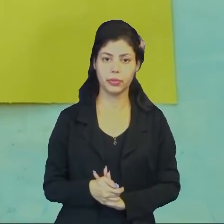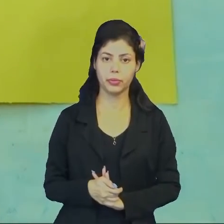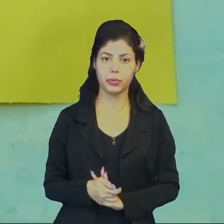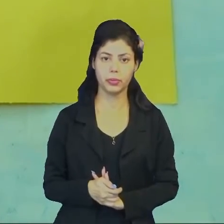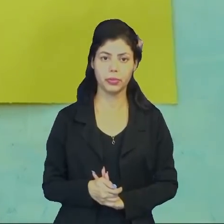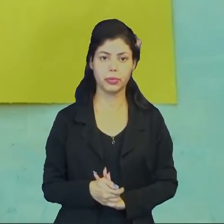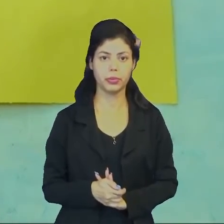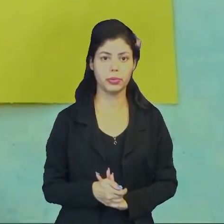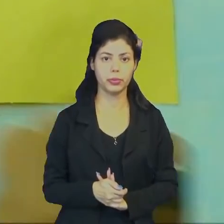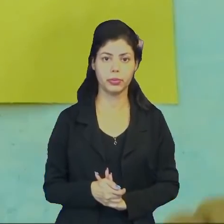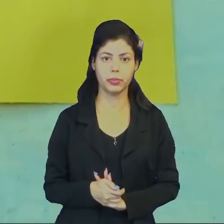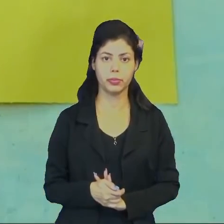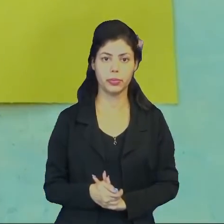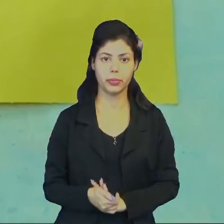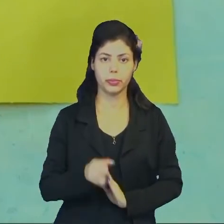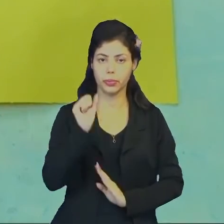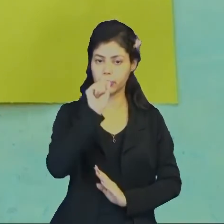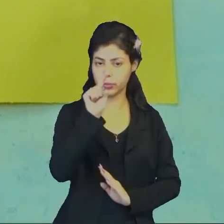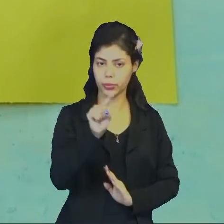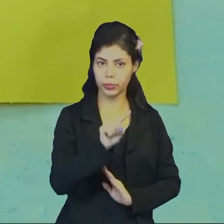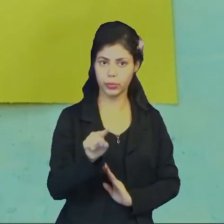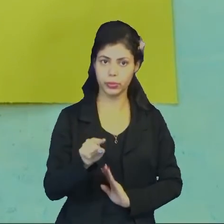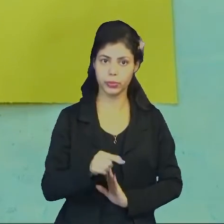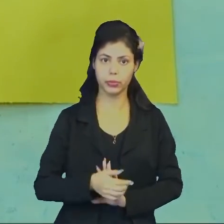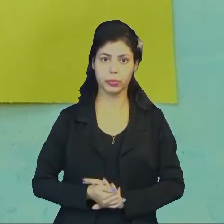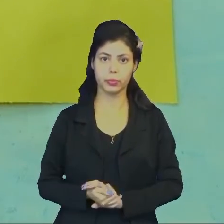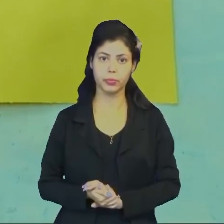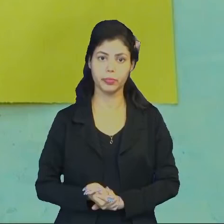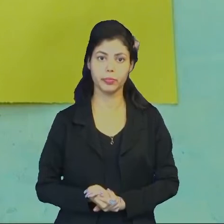za, com S.